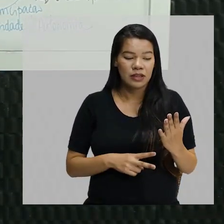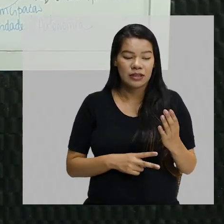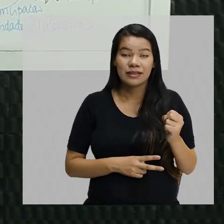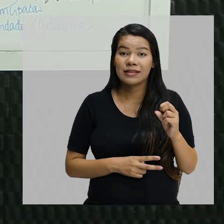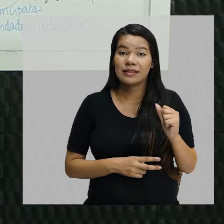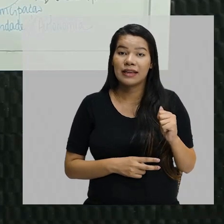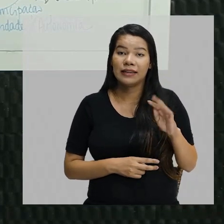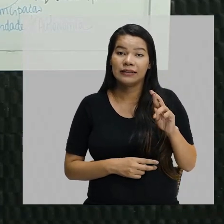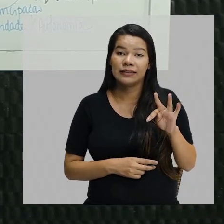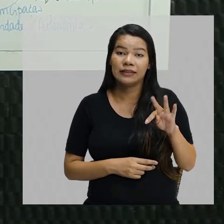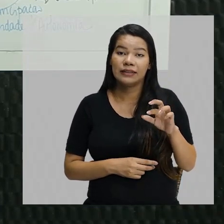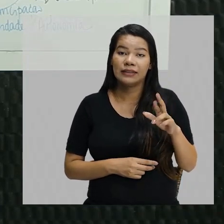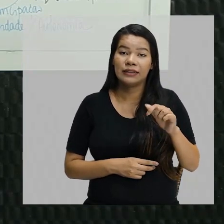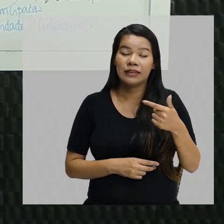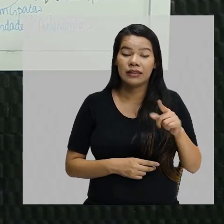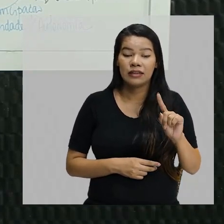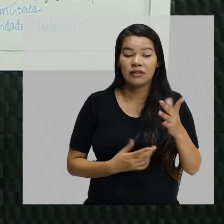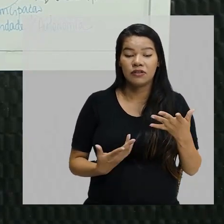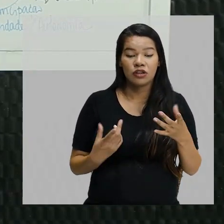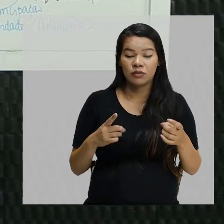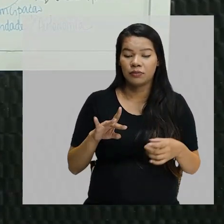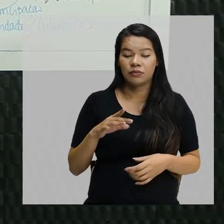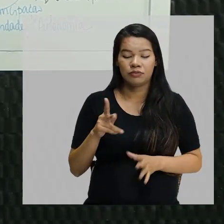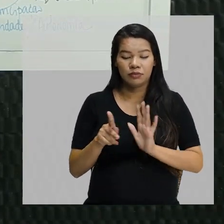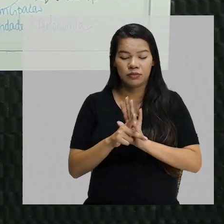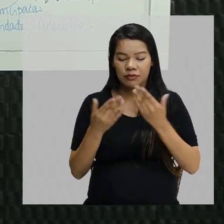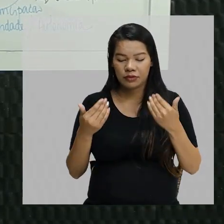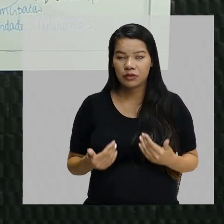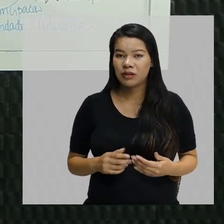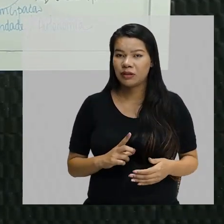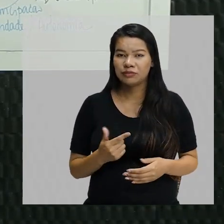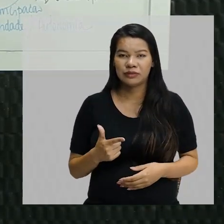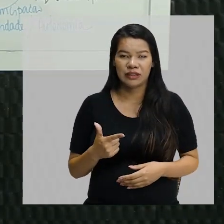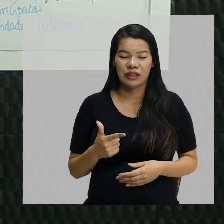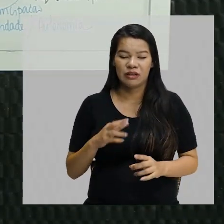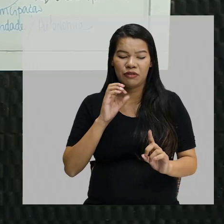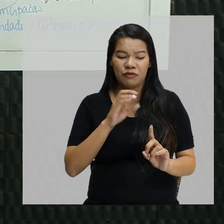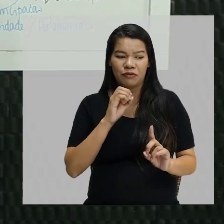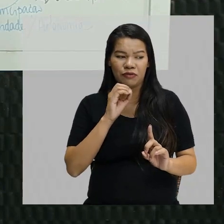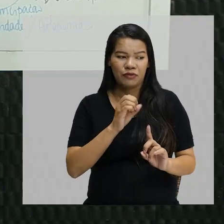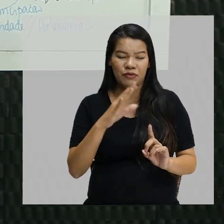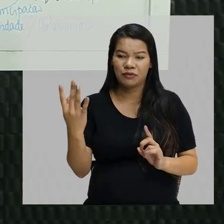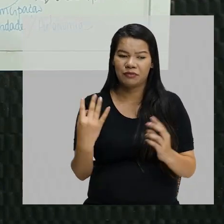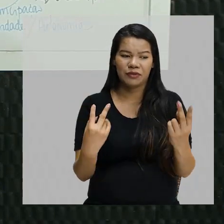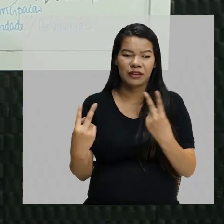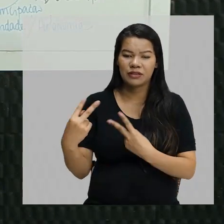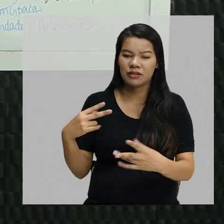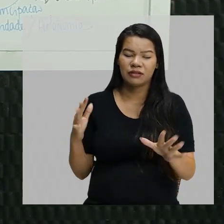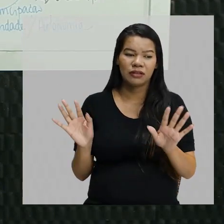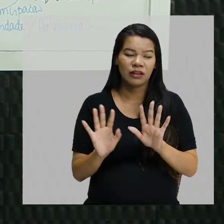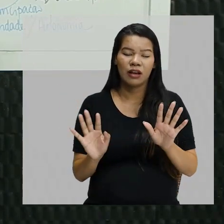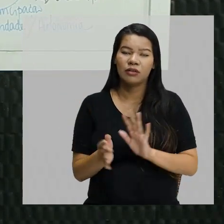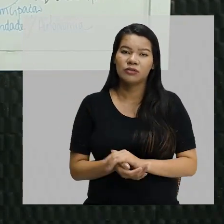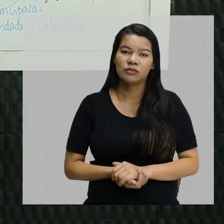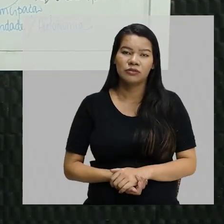mesmo sem interferência sem necessidade de uma interferência externa Nós não somos autônomos robôs